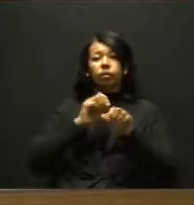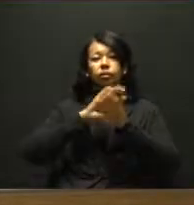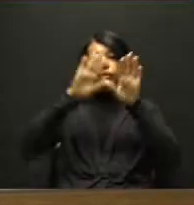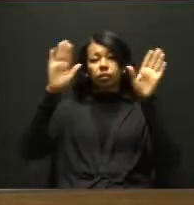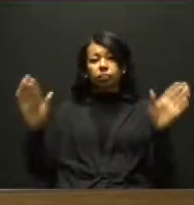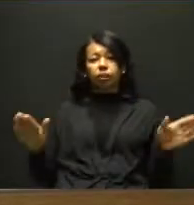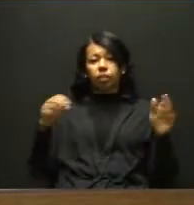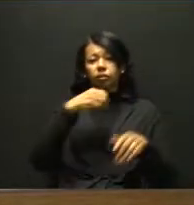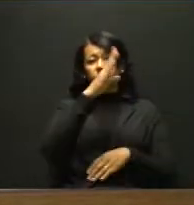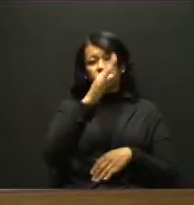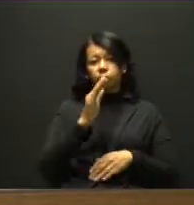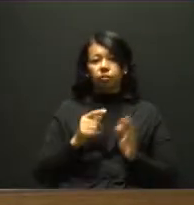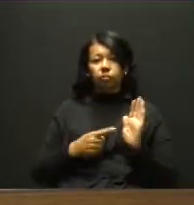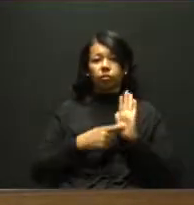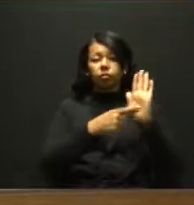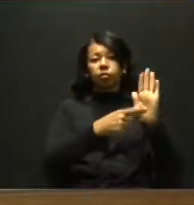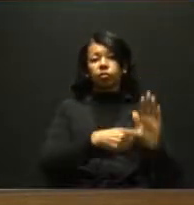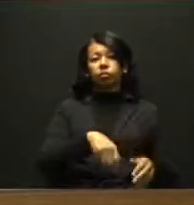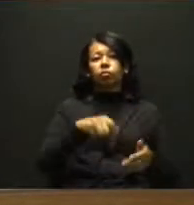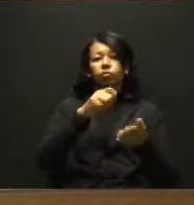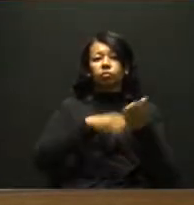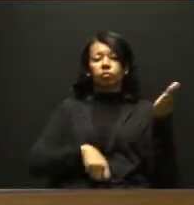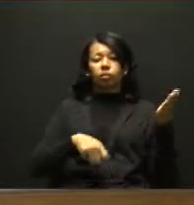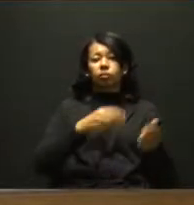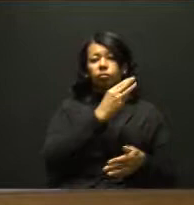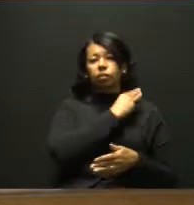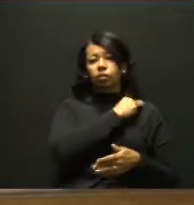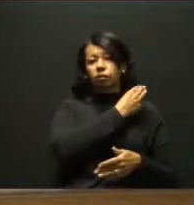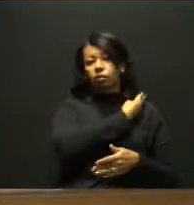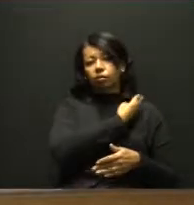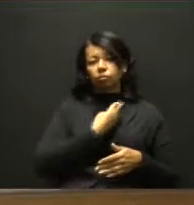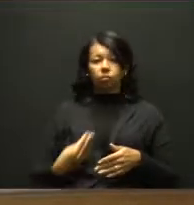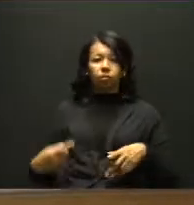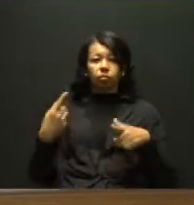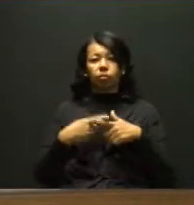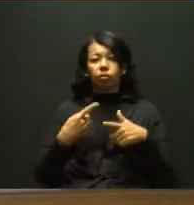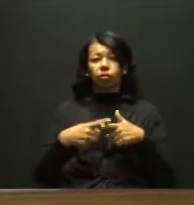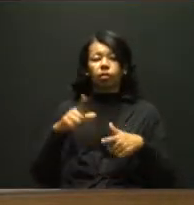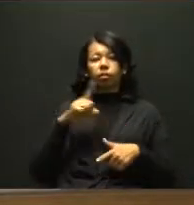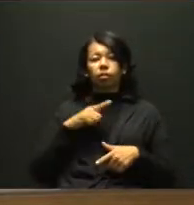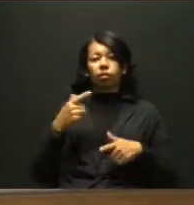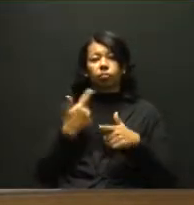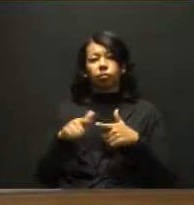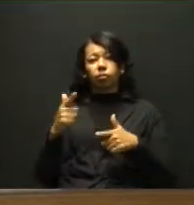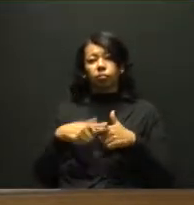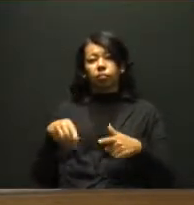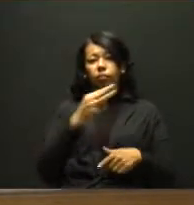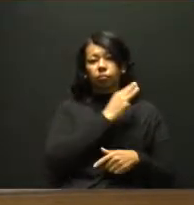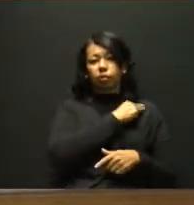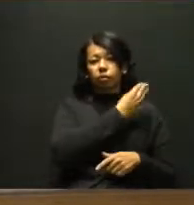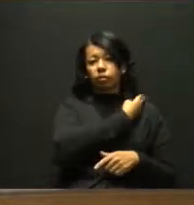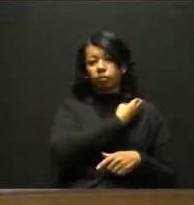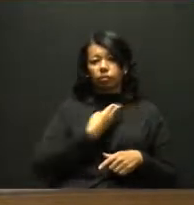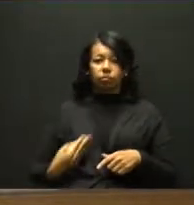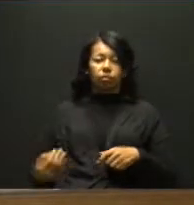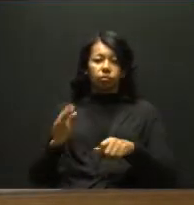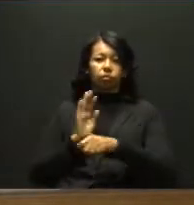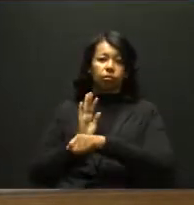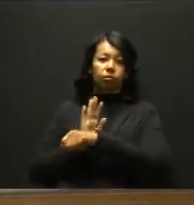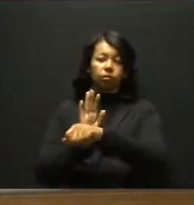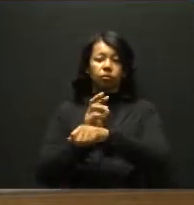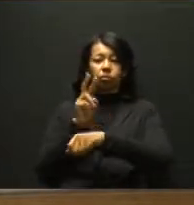vista todos os seus contratos do ministério público eu não sei porque a gente tem esse problema com o ministério público é o órgão orientador